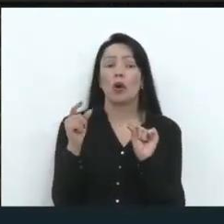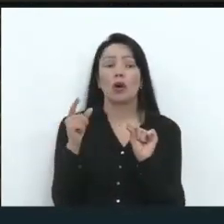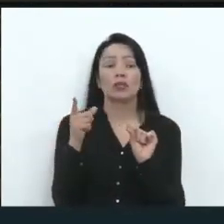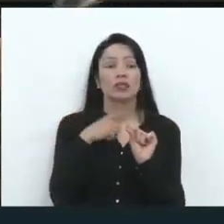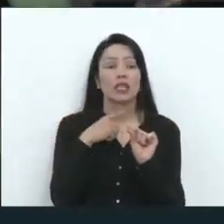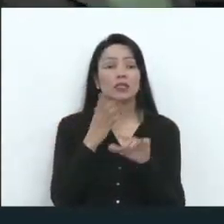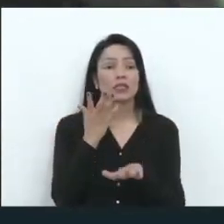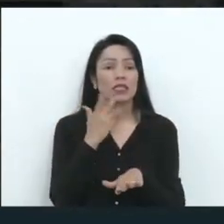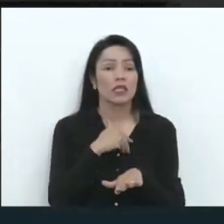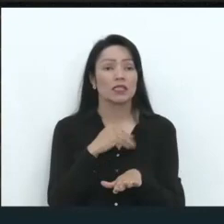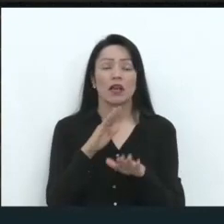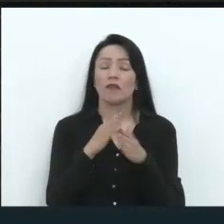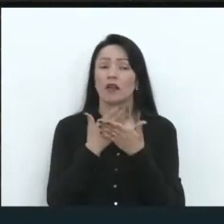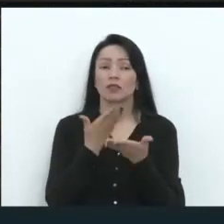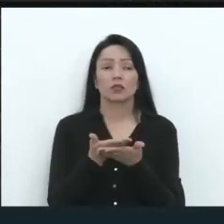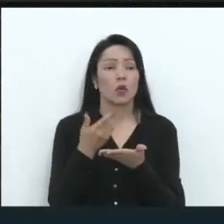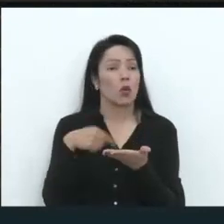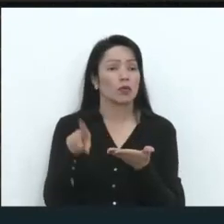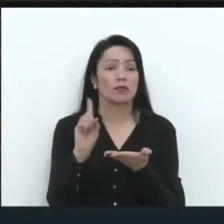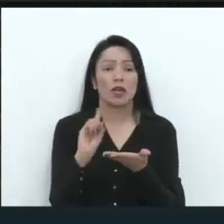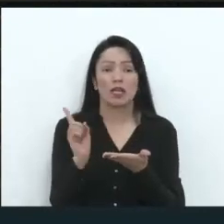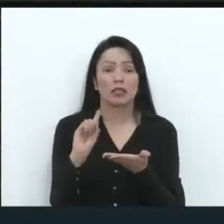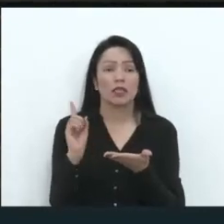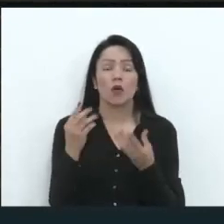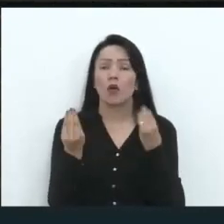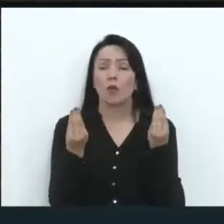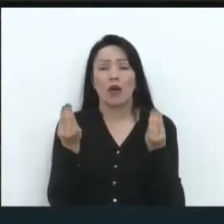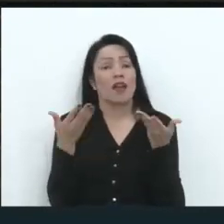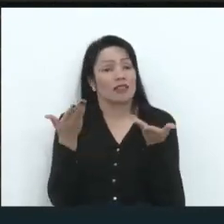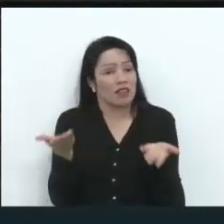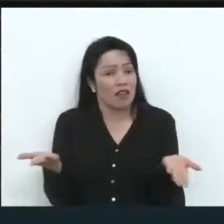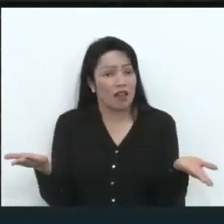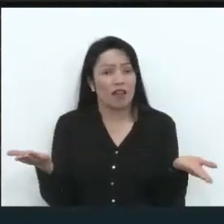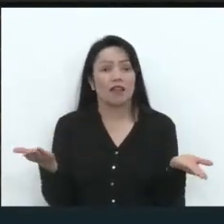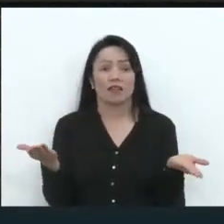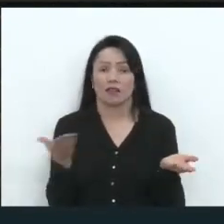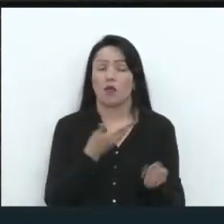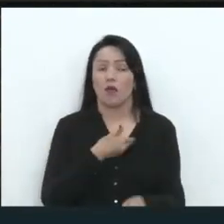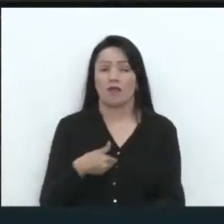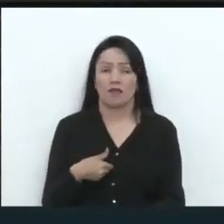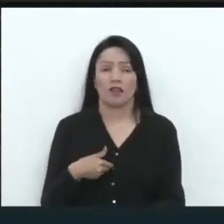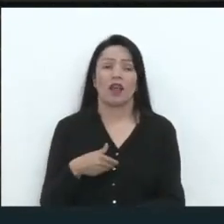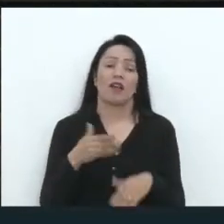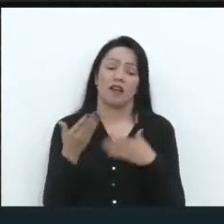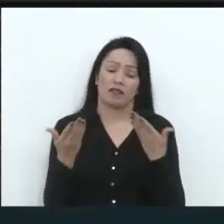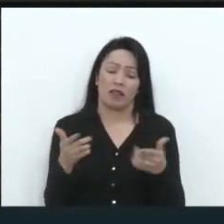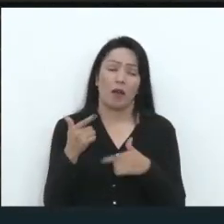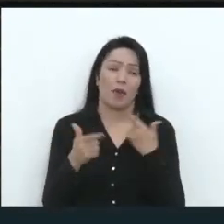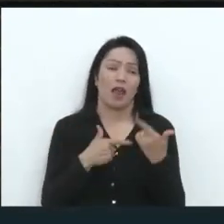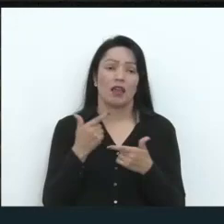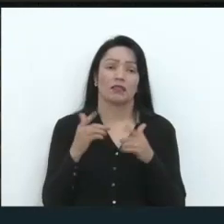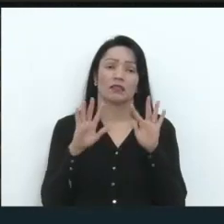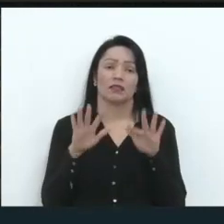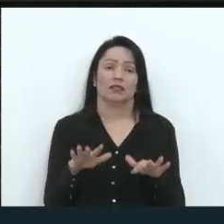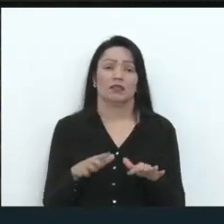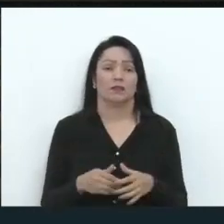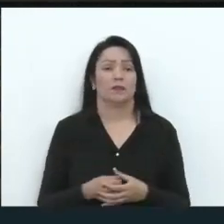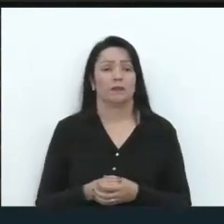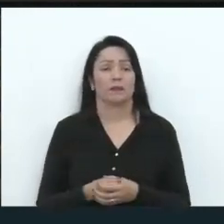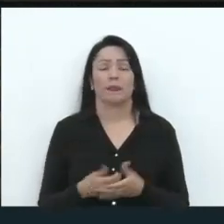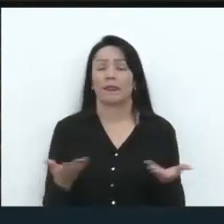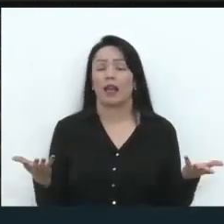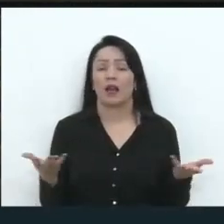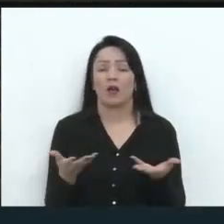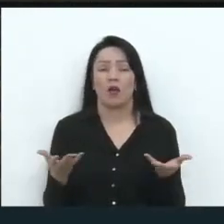as crianças que estão fora da sala de aula. E é desta forma que o governo Guti faz. Ele está criando nesse